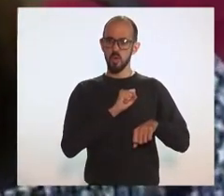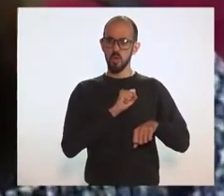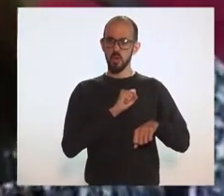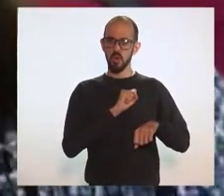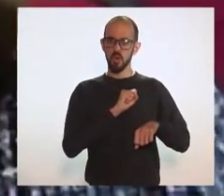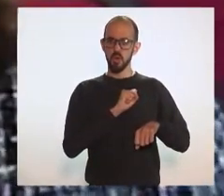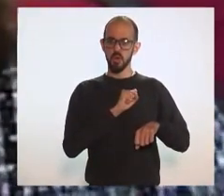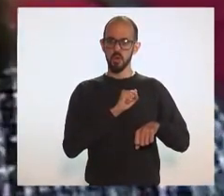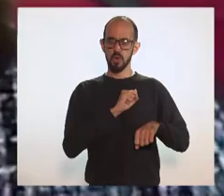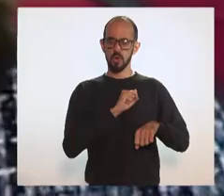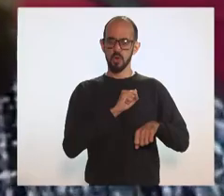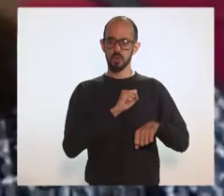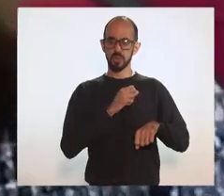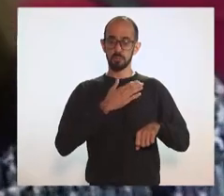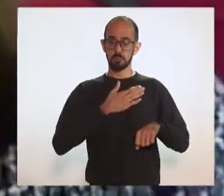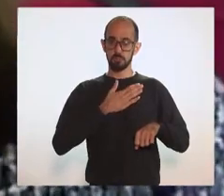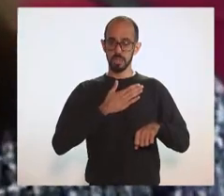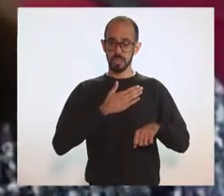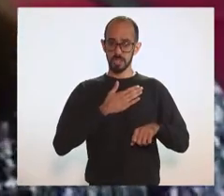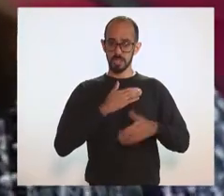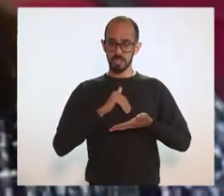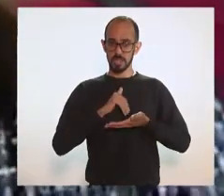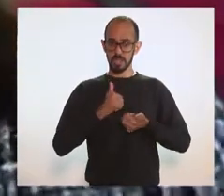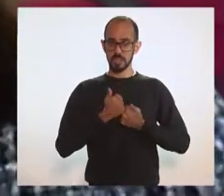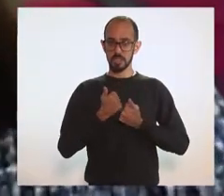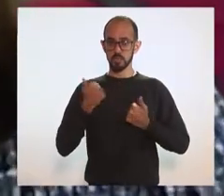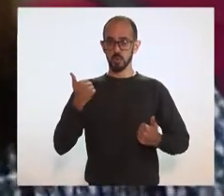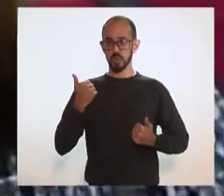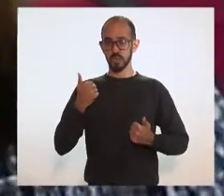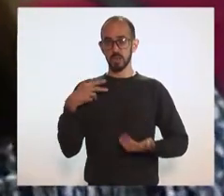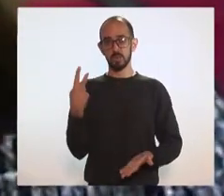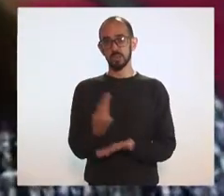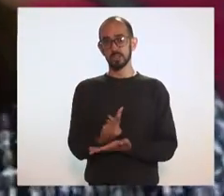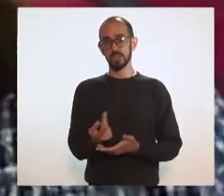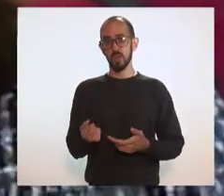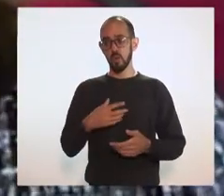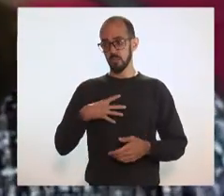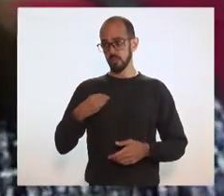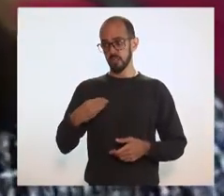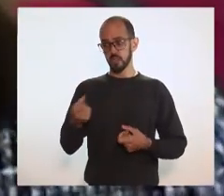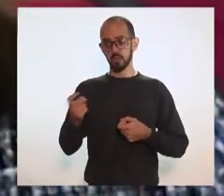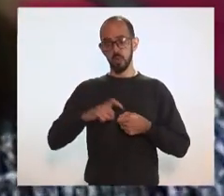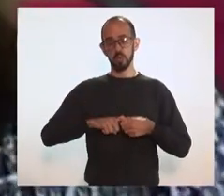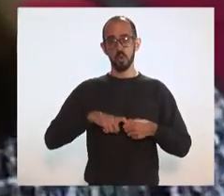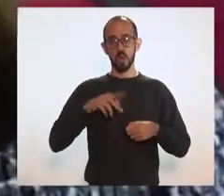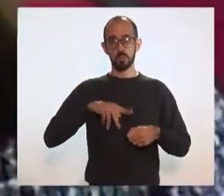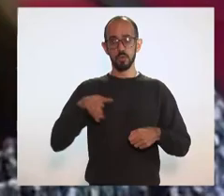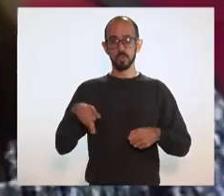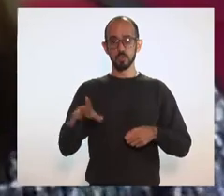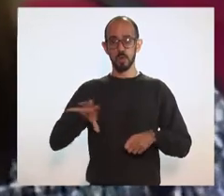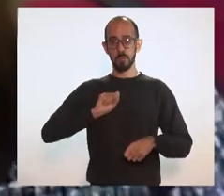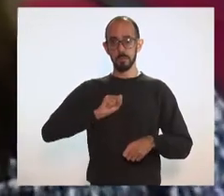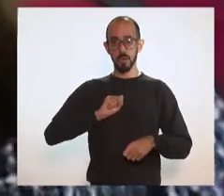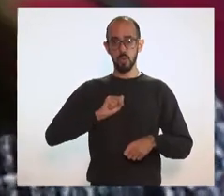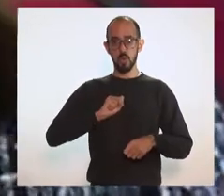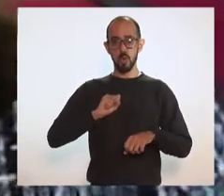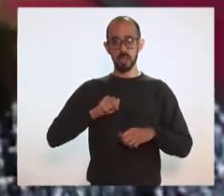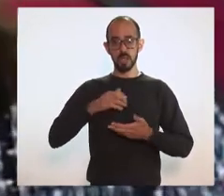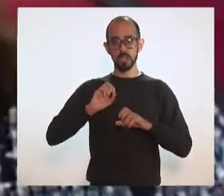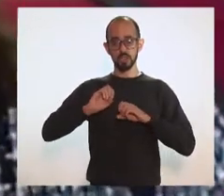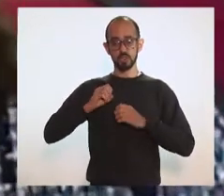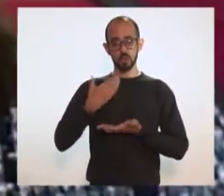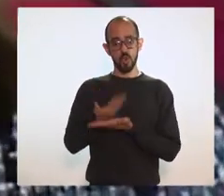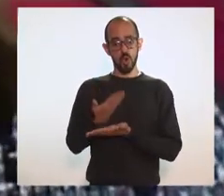da minha assessoria, cujo filho voltou, a professora se contaminou, a escola recomendou que